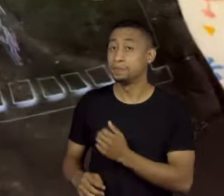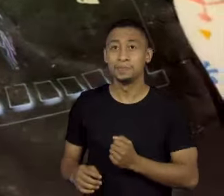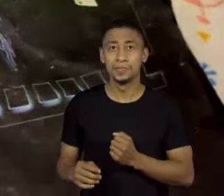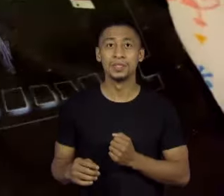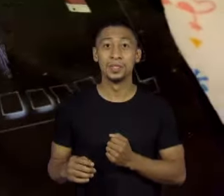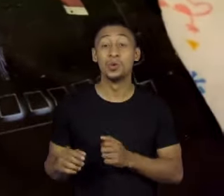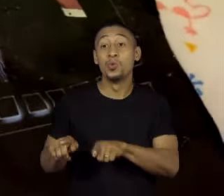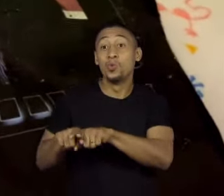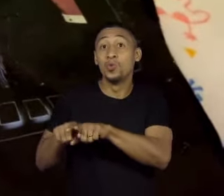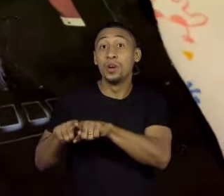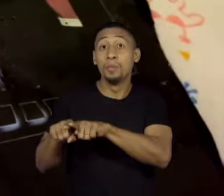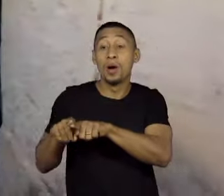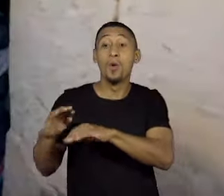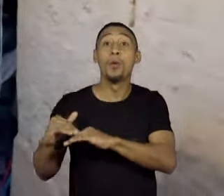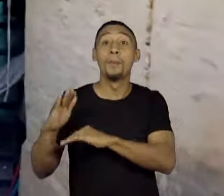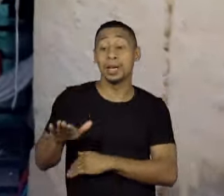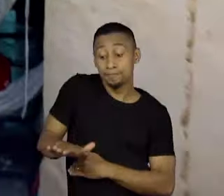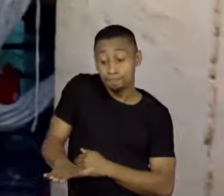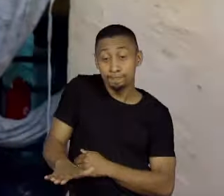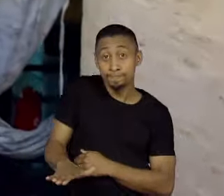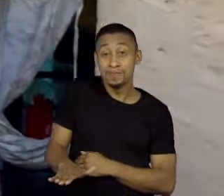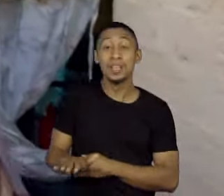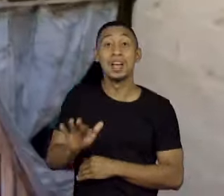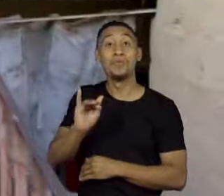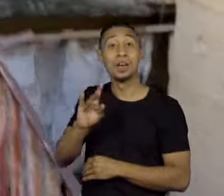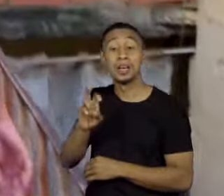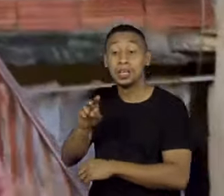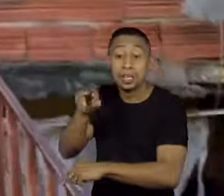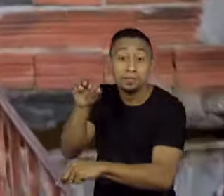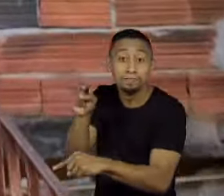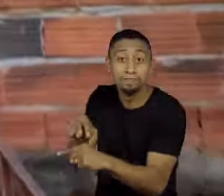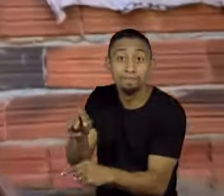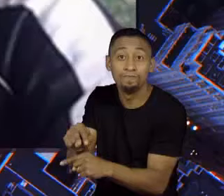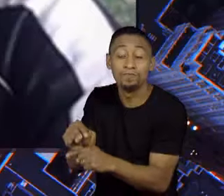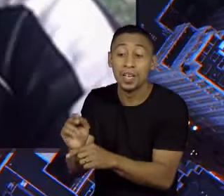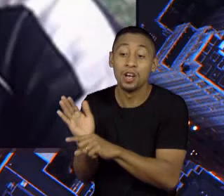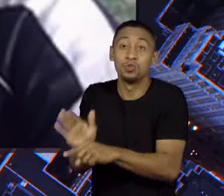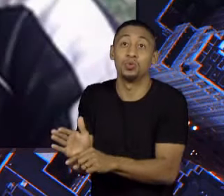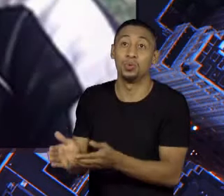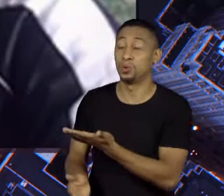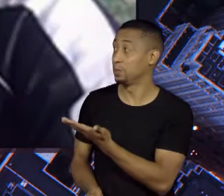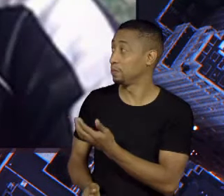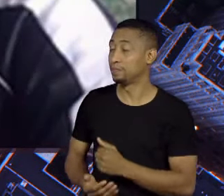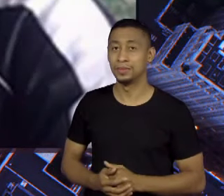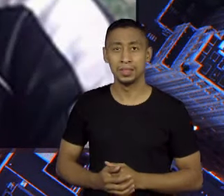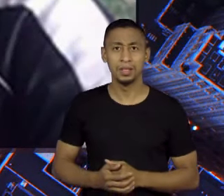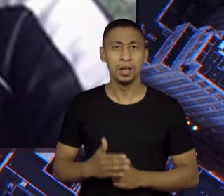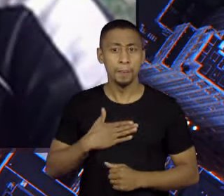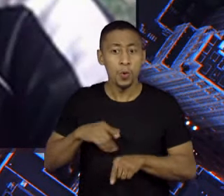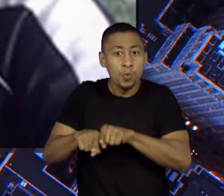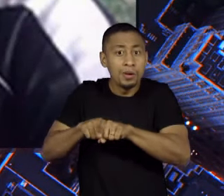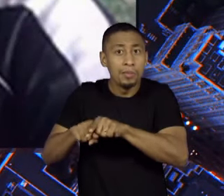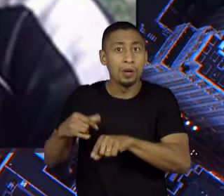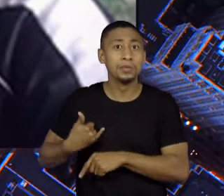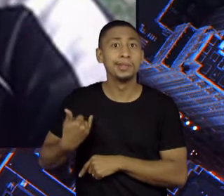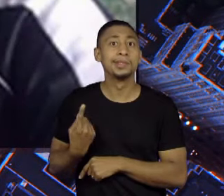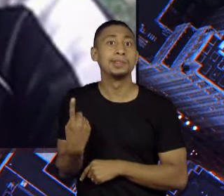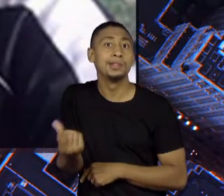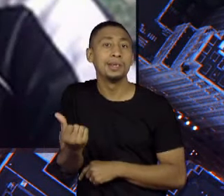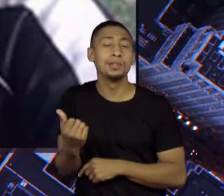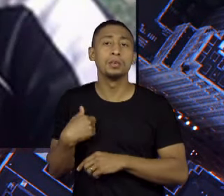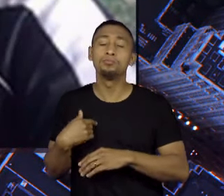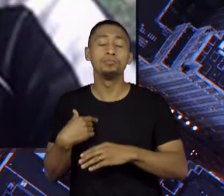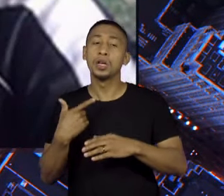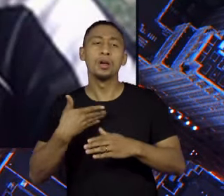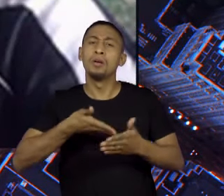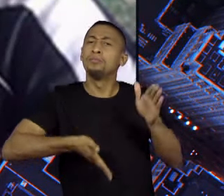mais novo que Fernanda Santos ajudou a cuidar. O meu irmão de 16 anos saiu de casa para se divertir, ponto. Ele